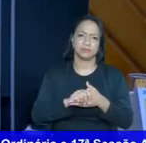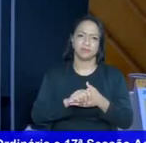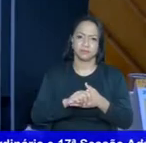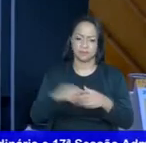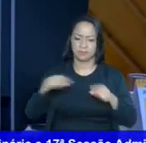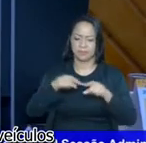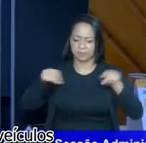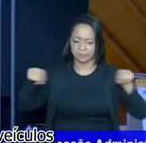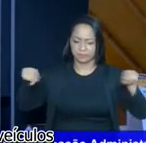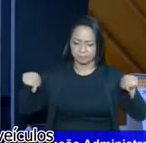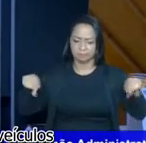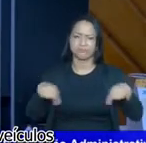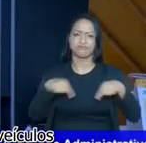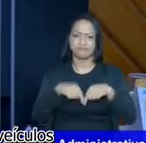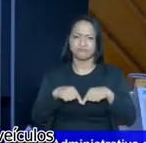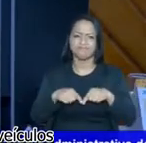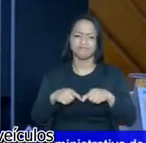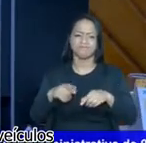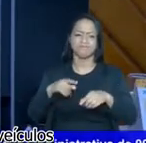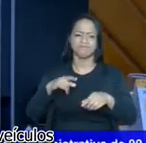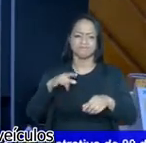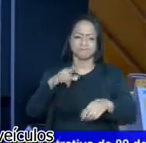ontem. Não foram construídas fossas. O que foi